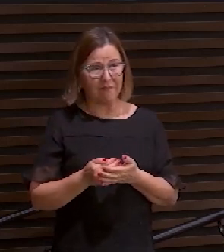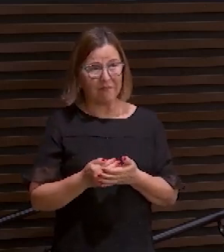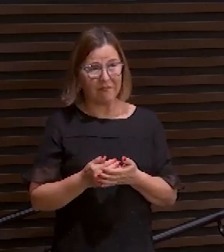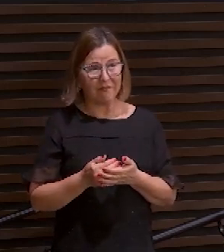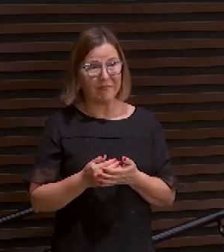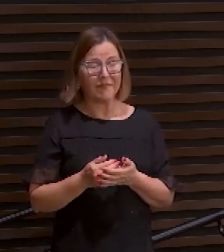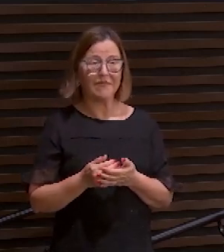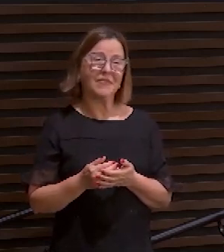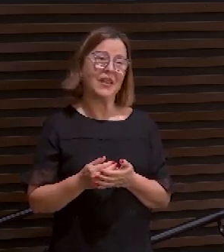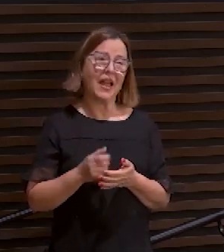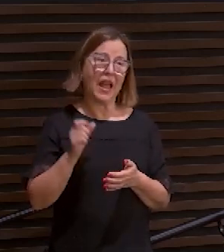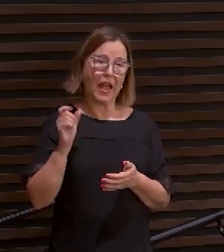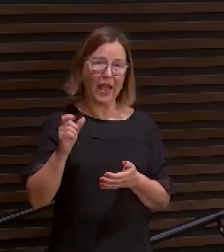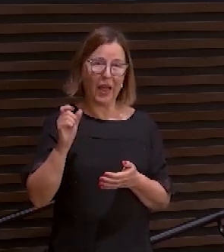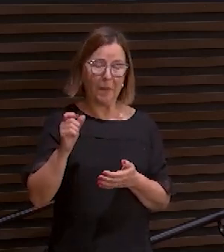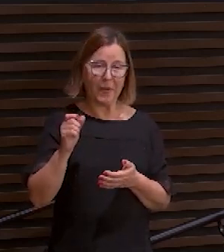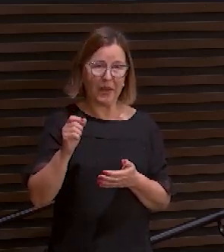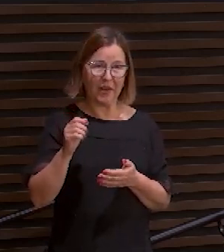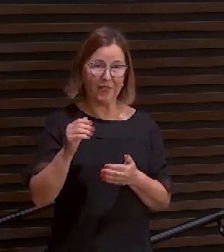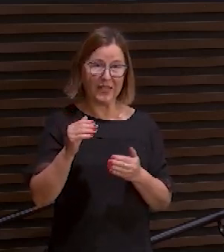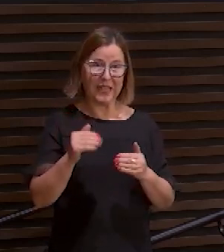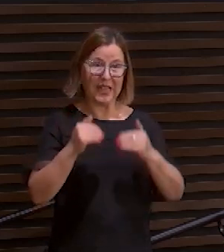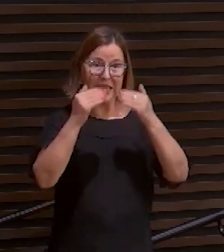arracional, acima da razão.